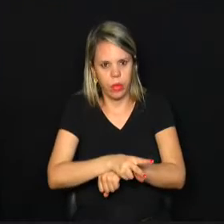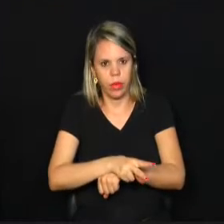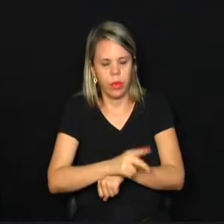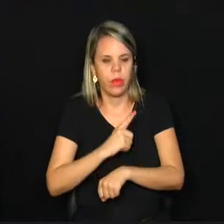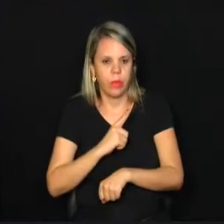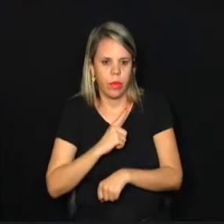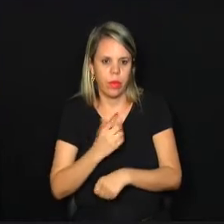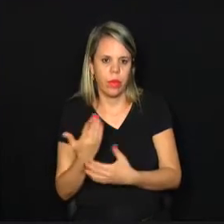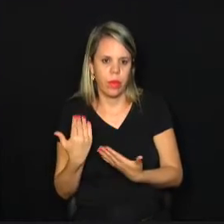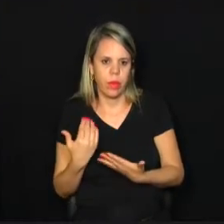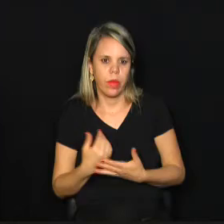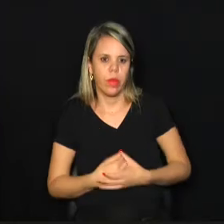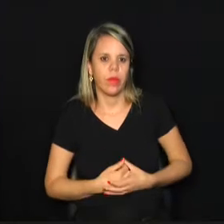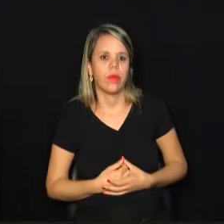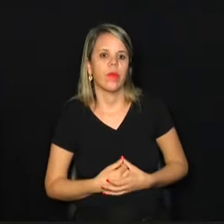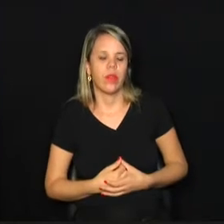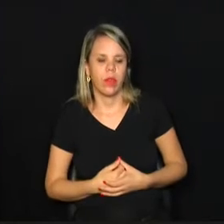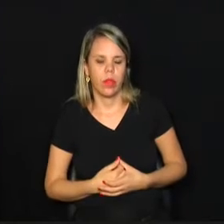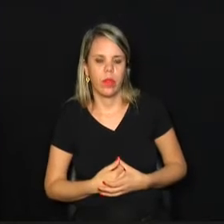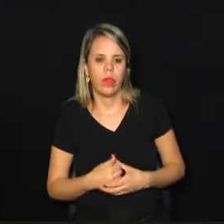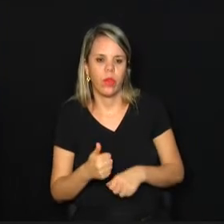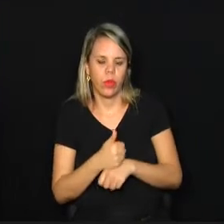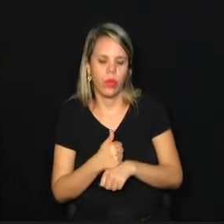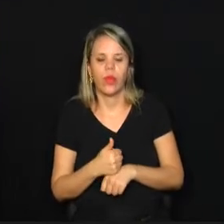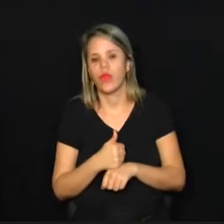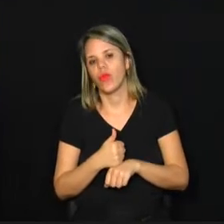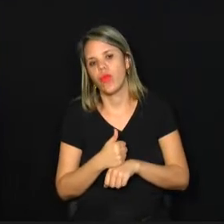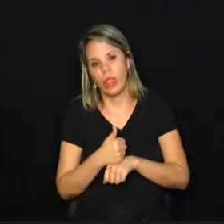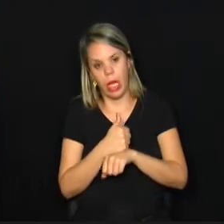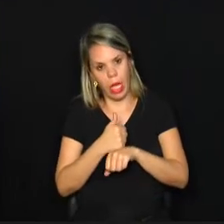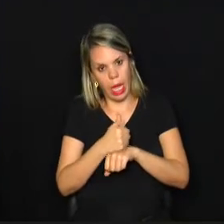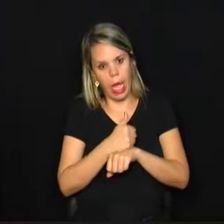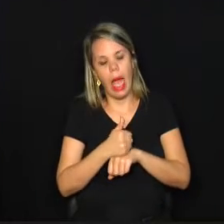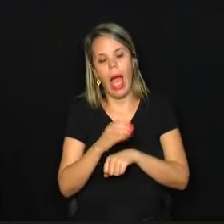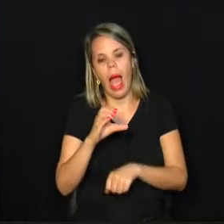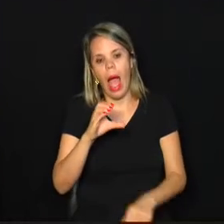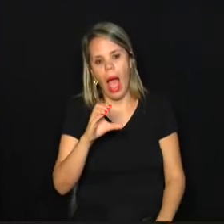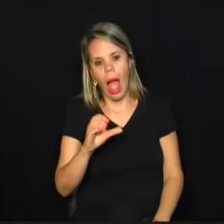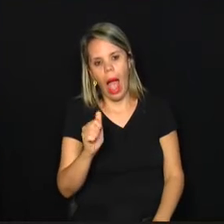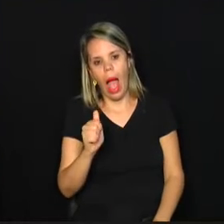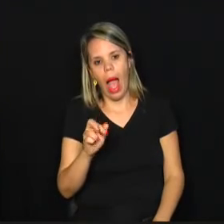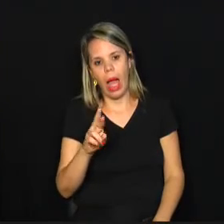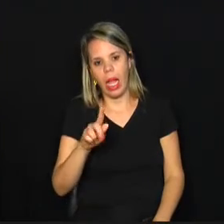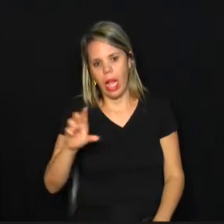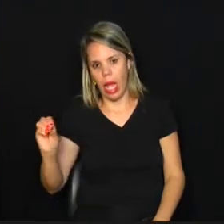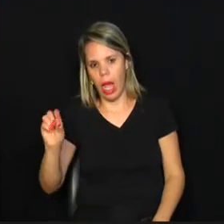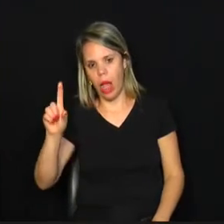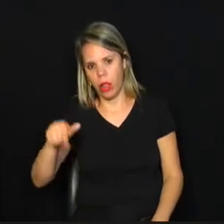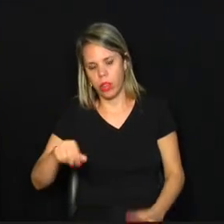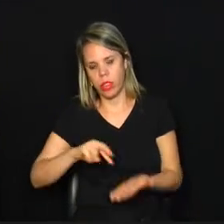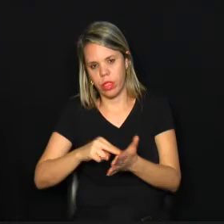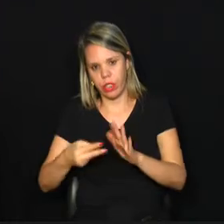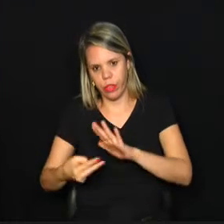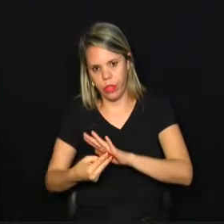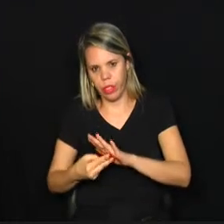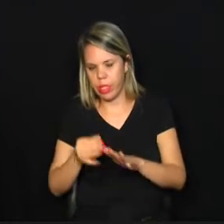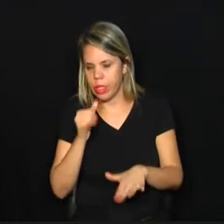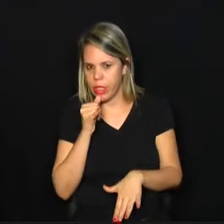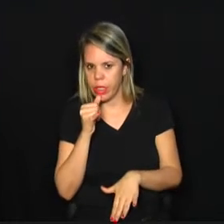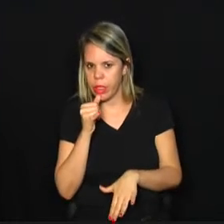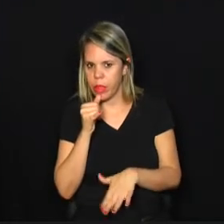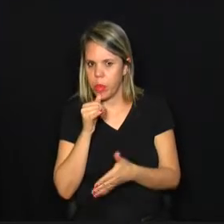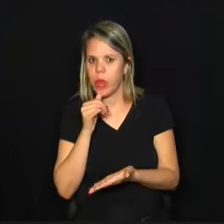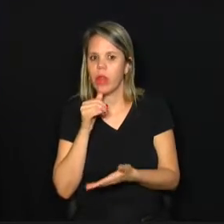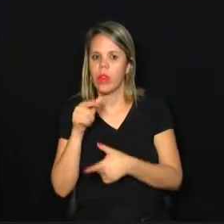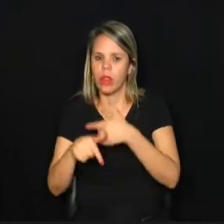tinha em funções. E a diferença entre o cargo e a função é exatamente essa. O cargo, ele é de alta